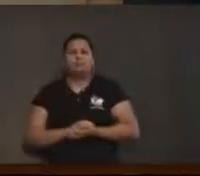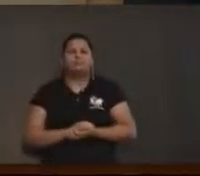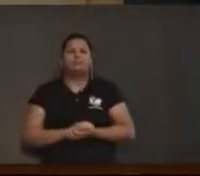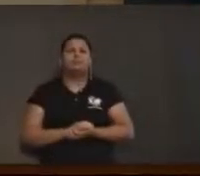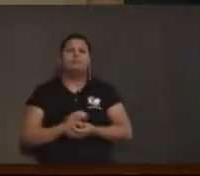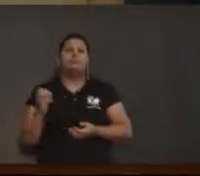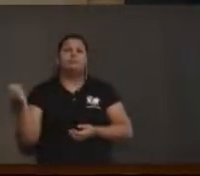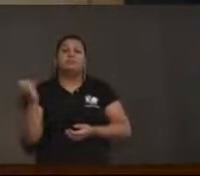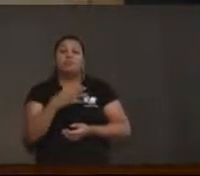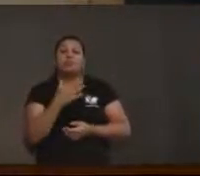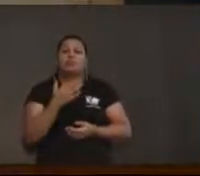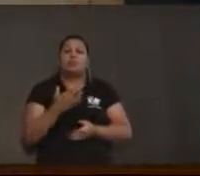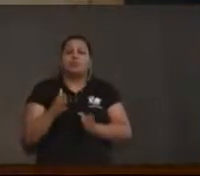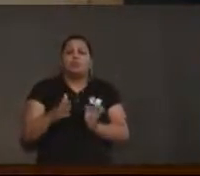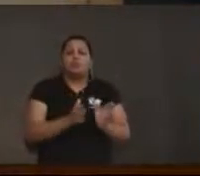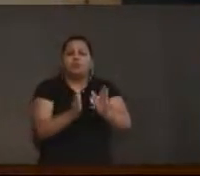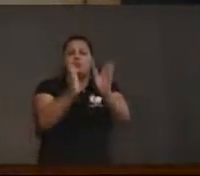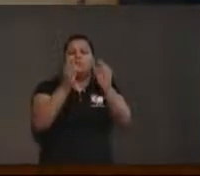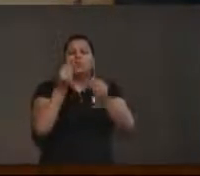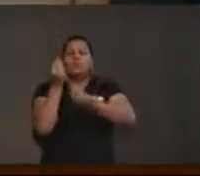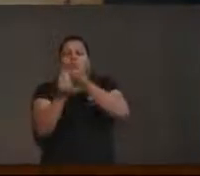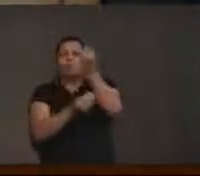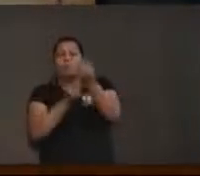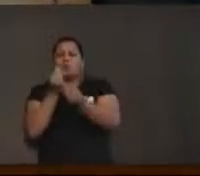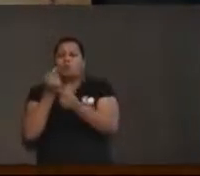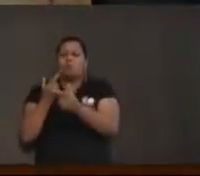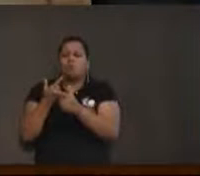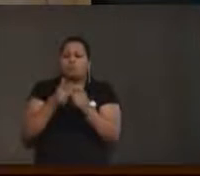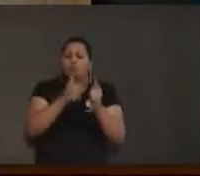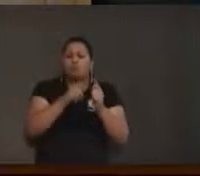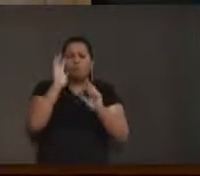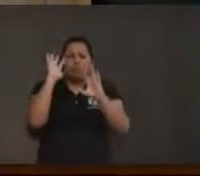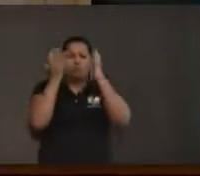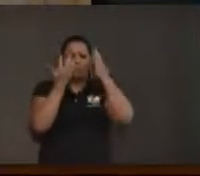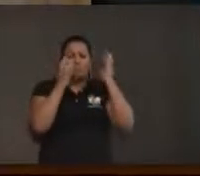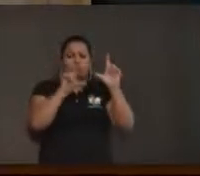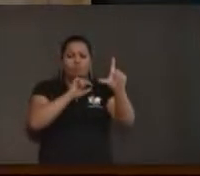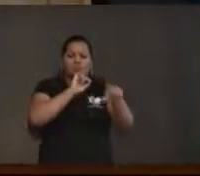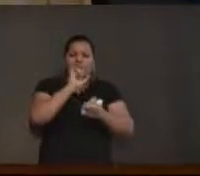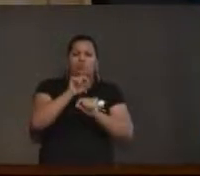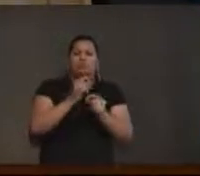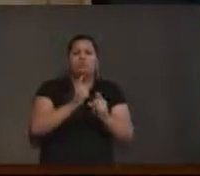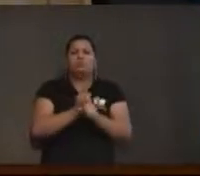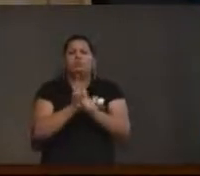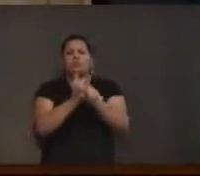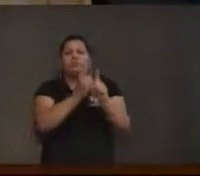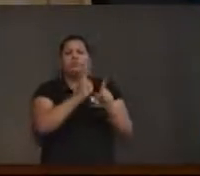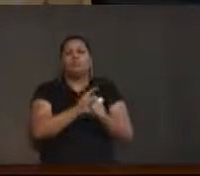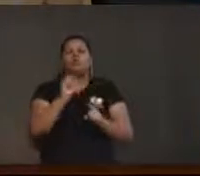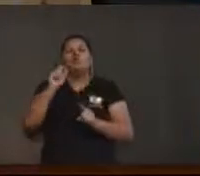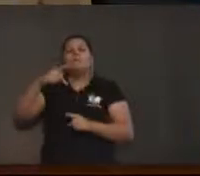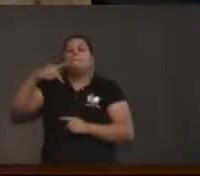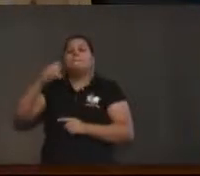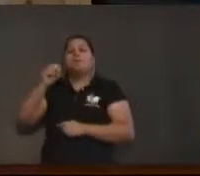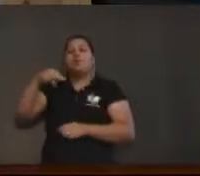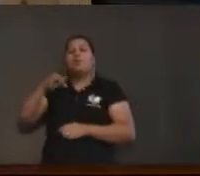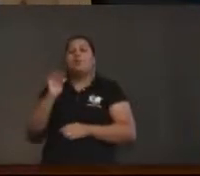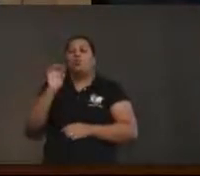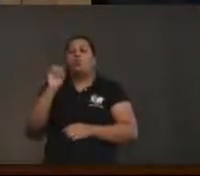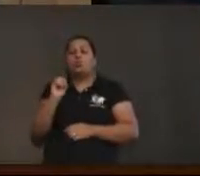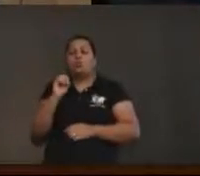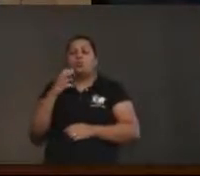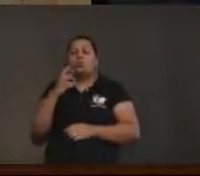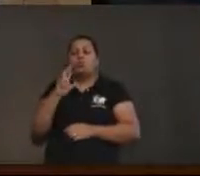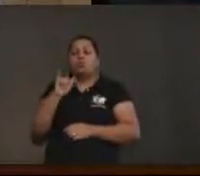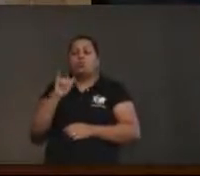enfrentar esse essa busca de solução através de ponto crítico porque até os anos 50 na área de análise